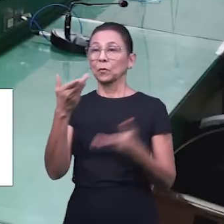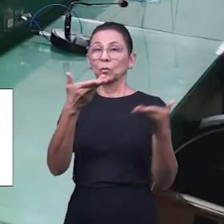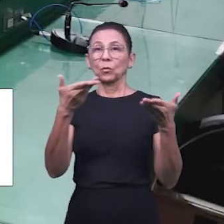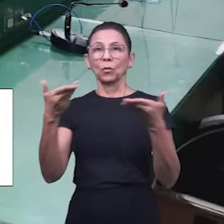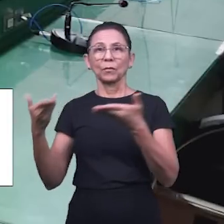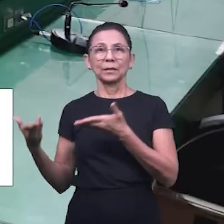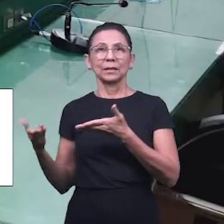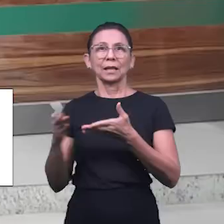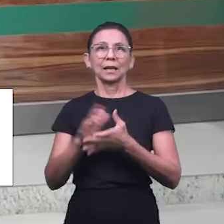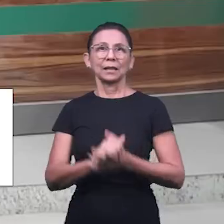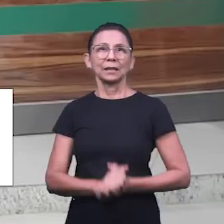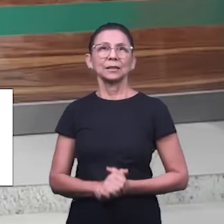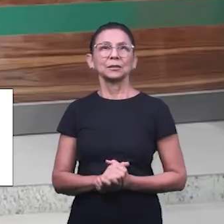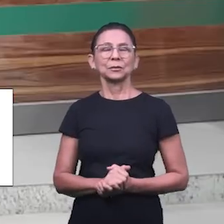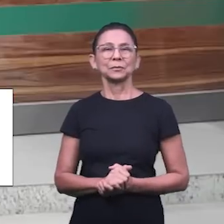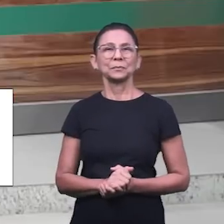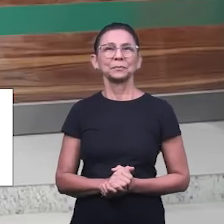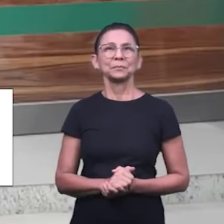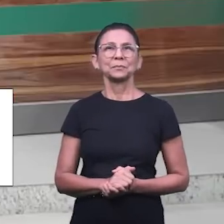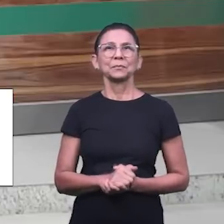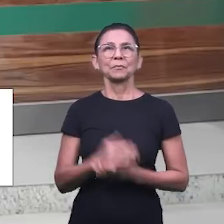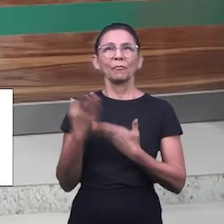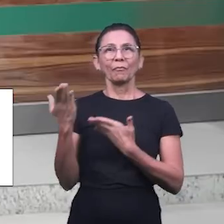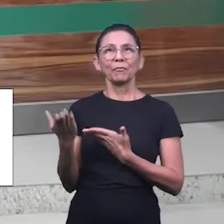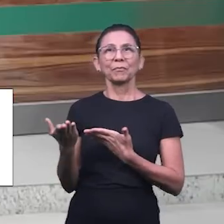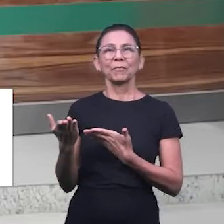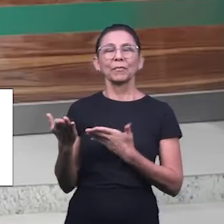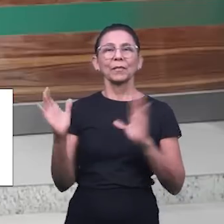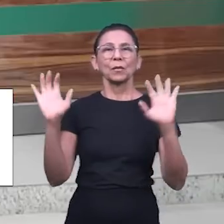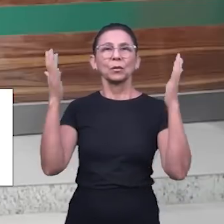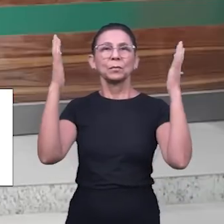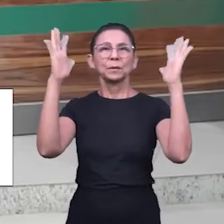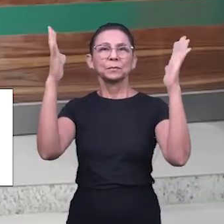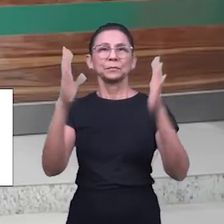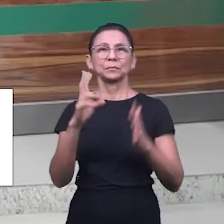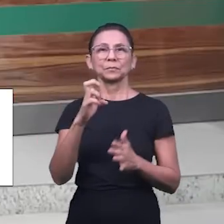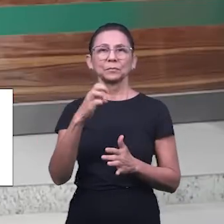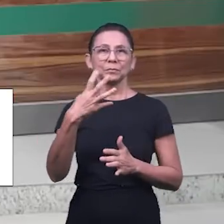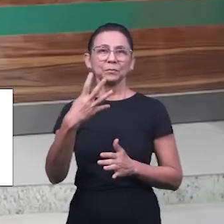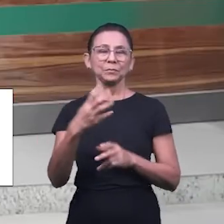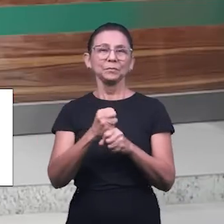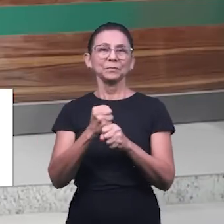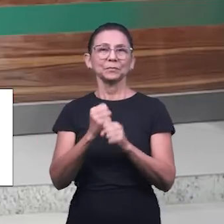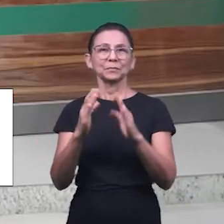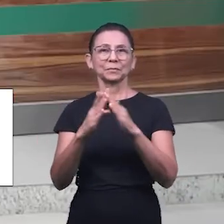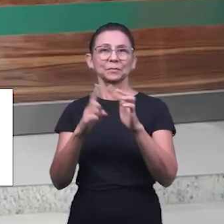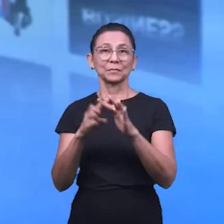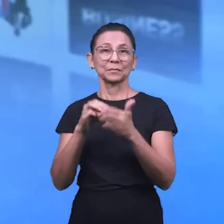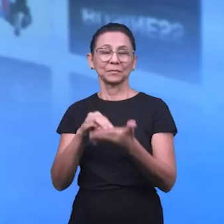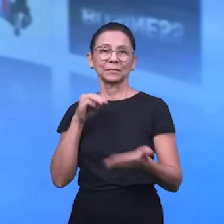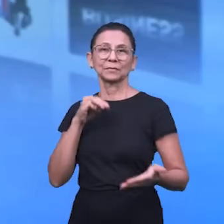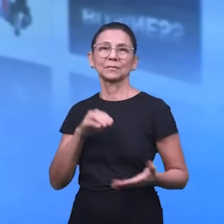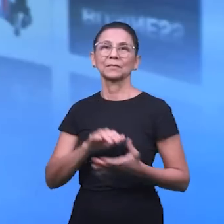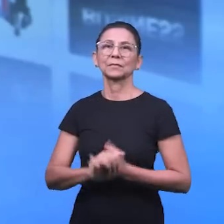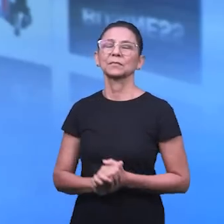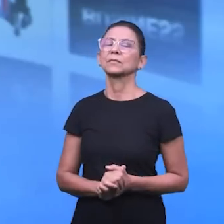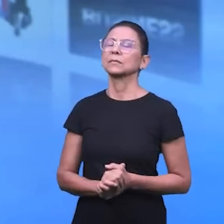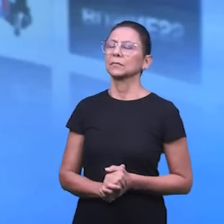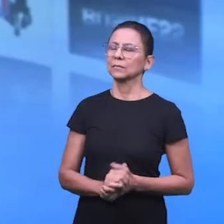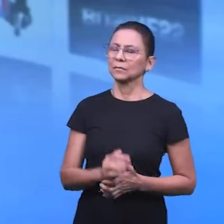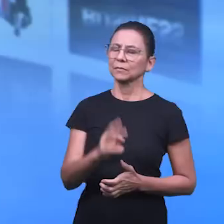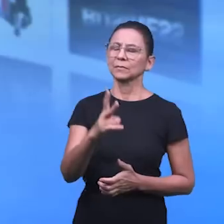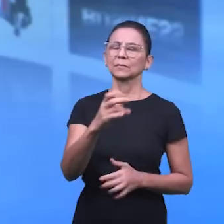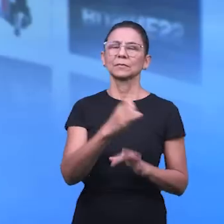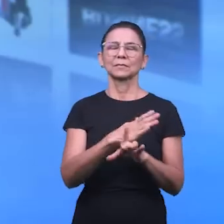culto na Câmara Municipal, em comemoração também aos 54 anos da Igreja Cristã Maranata. Também tivemos mais